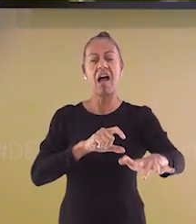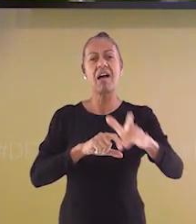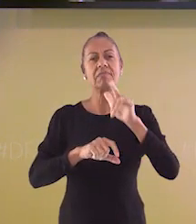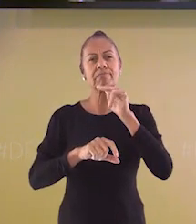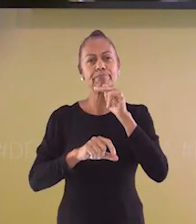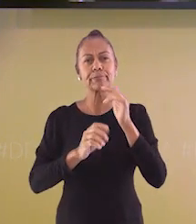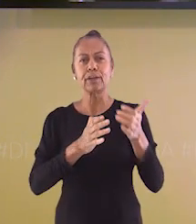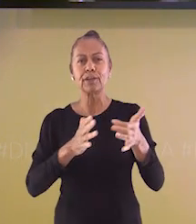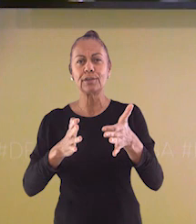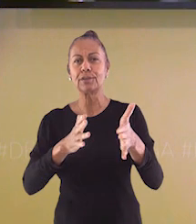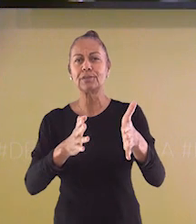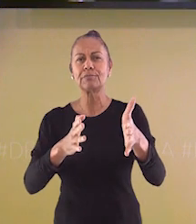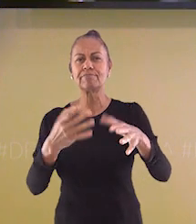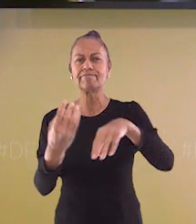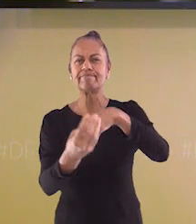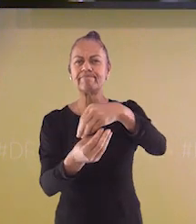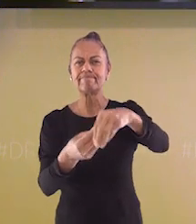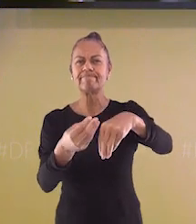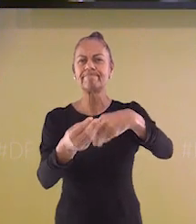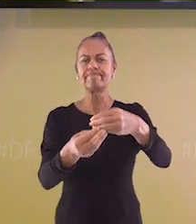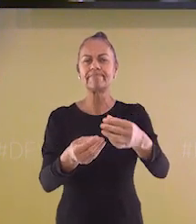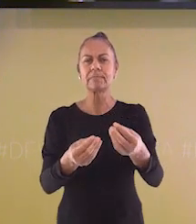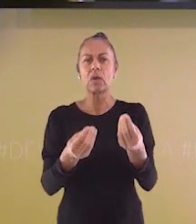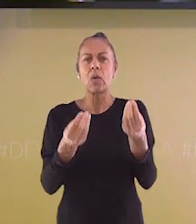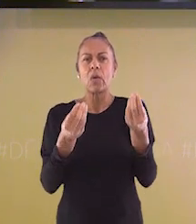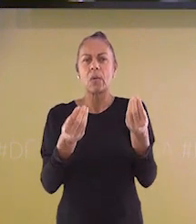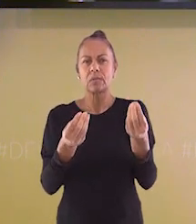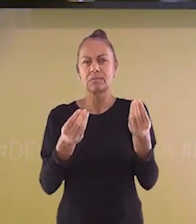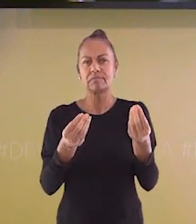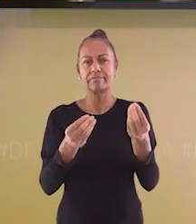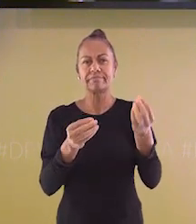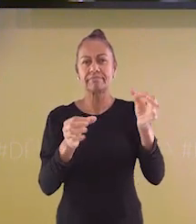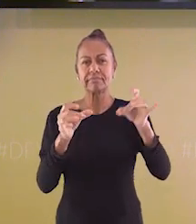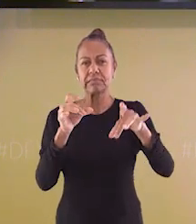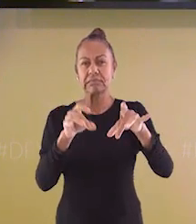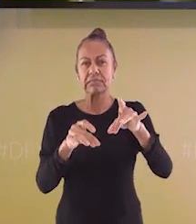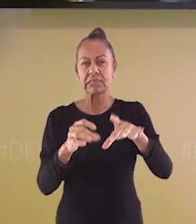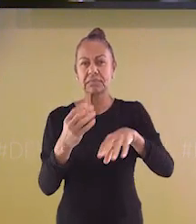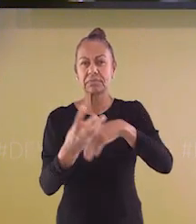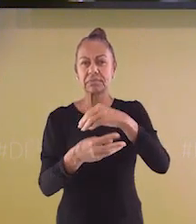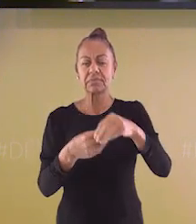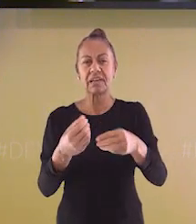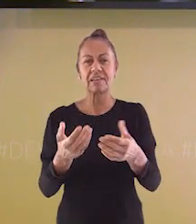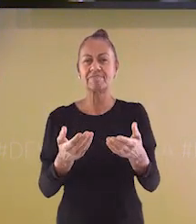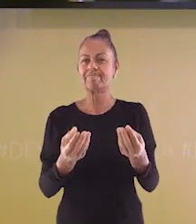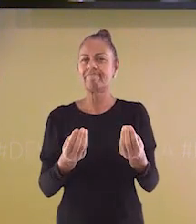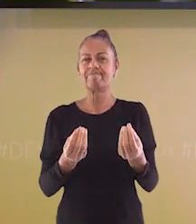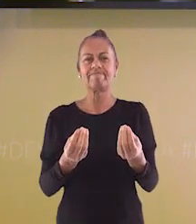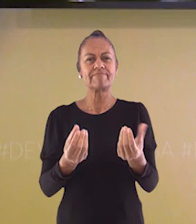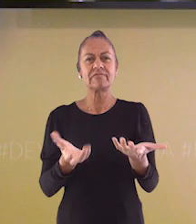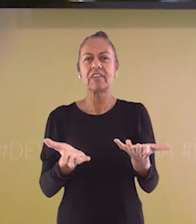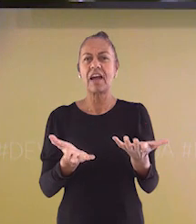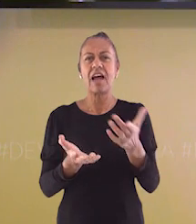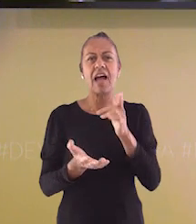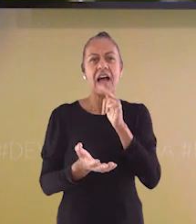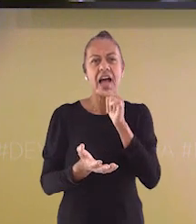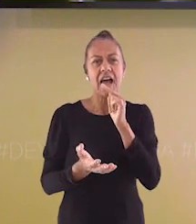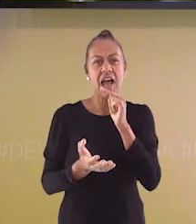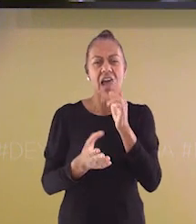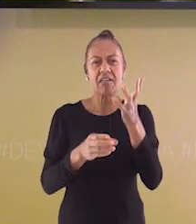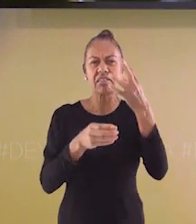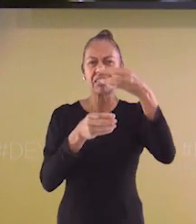nutrientes. E esses nutrientes, eles vão causar um desequilíbrio no valor nutricional daquela água. Ela vai ter